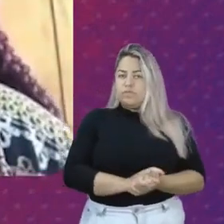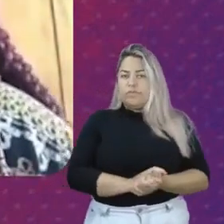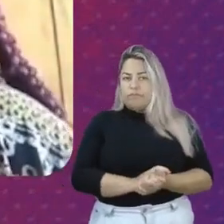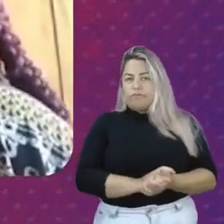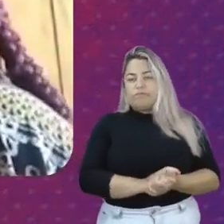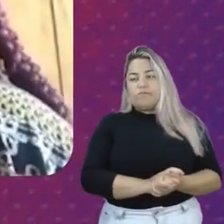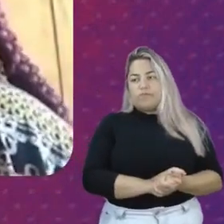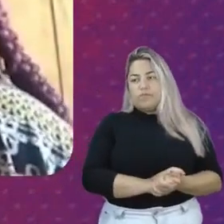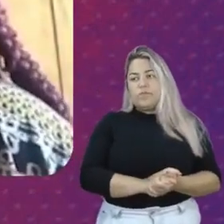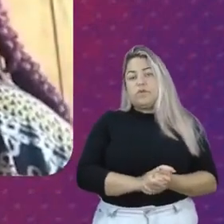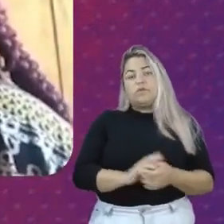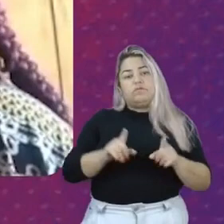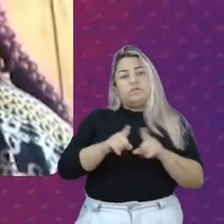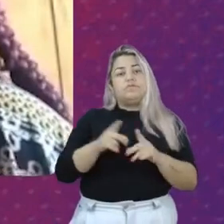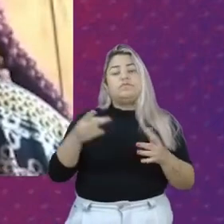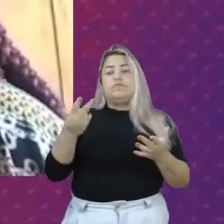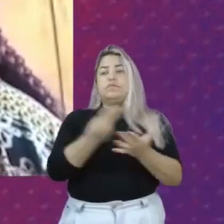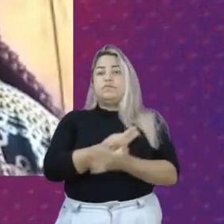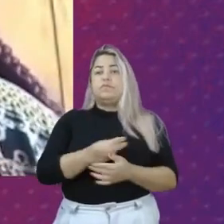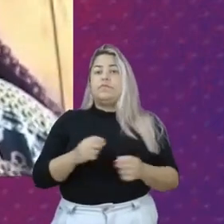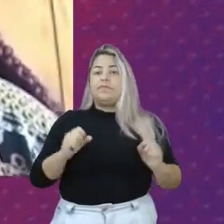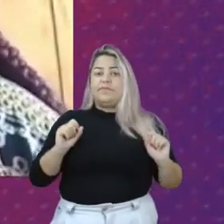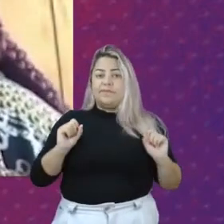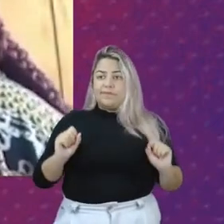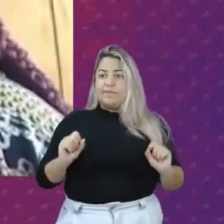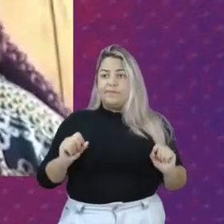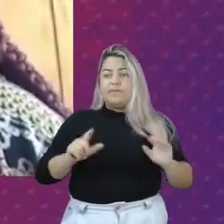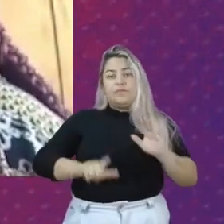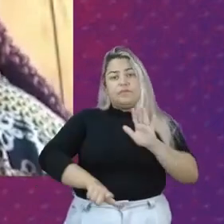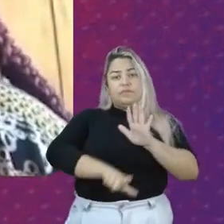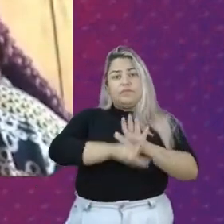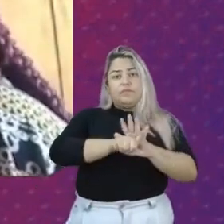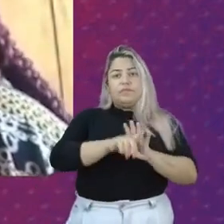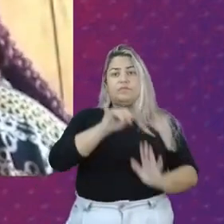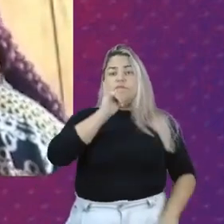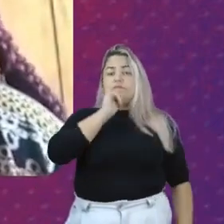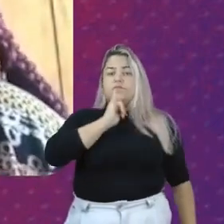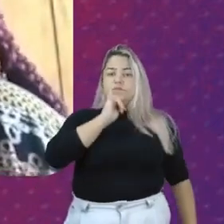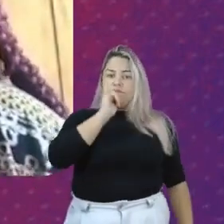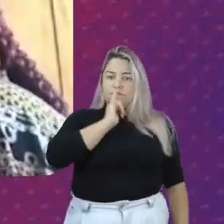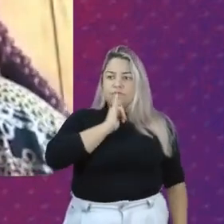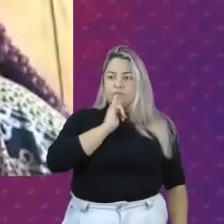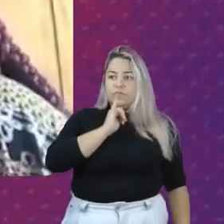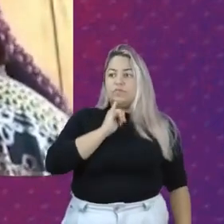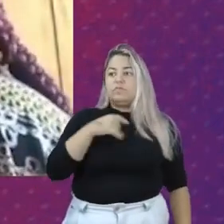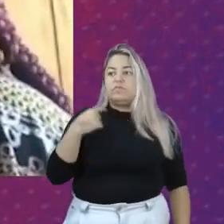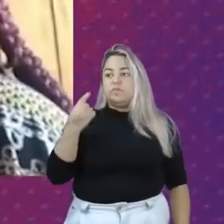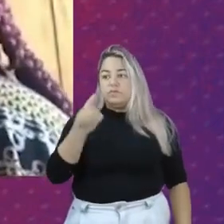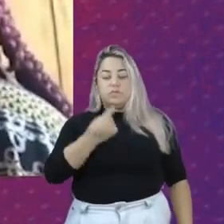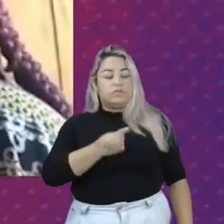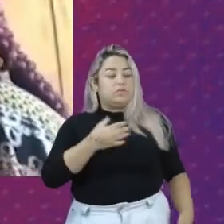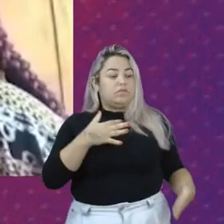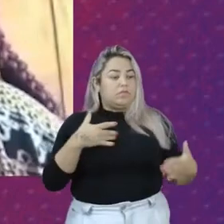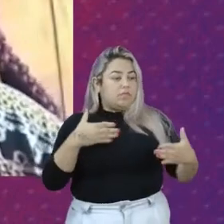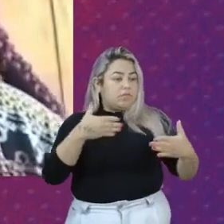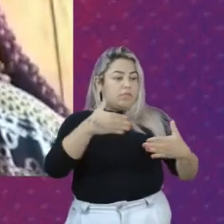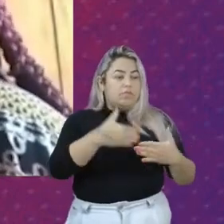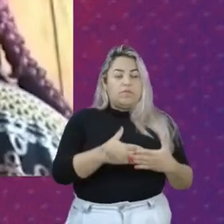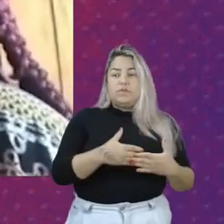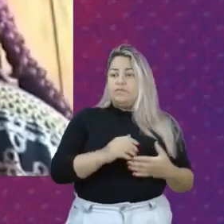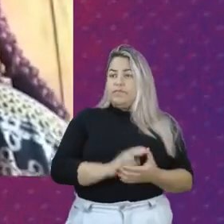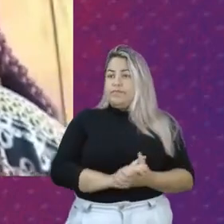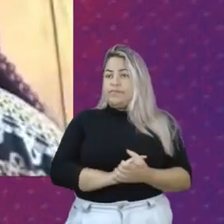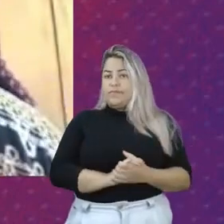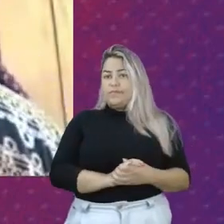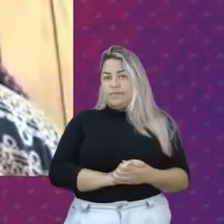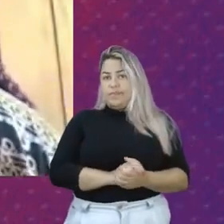isso impacta na produção legislativa, por exemplo, né? E a gente precisa avançar muito. Falei um